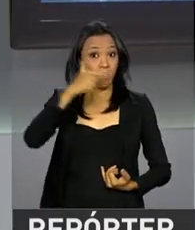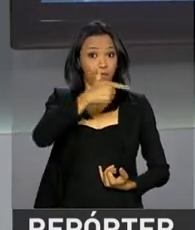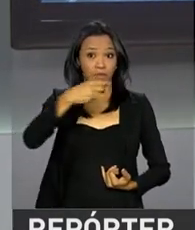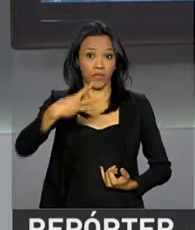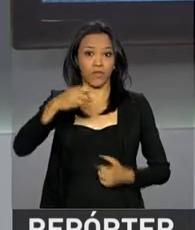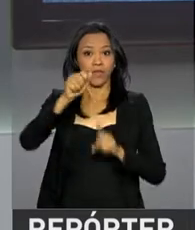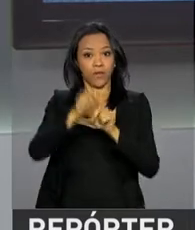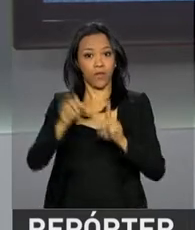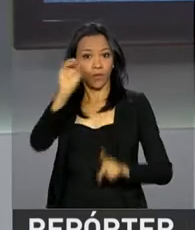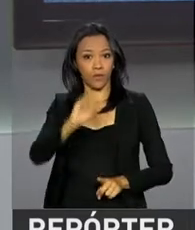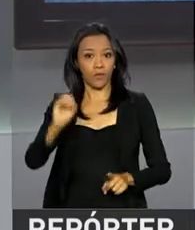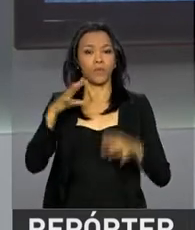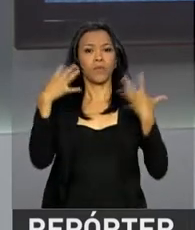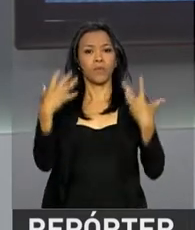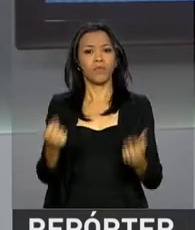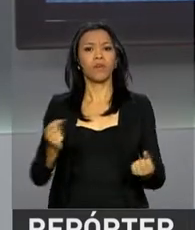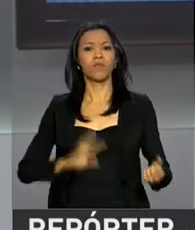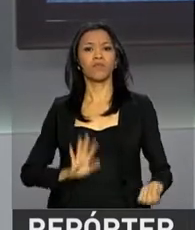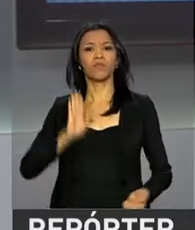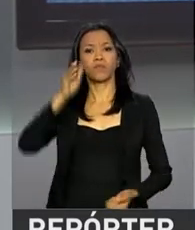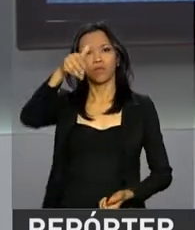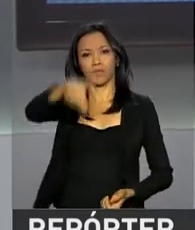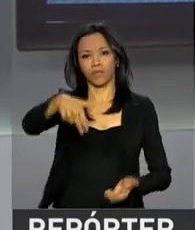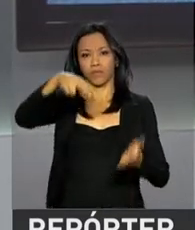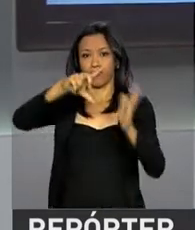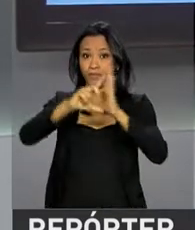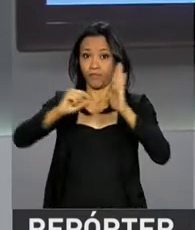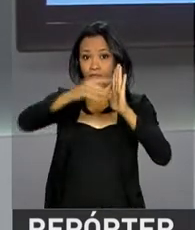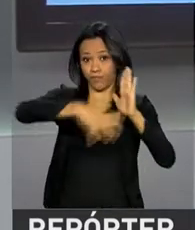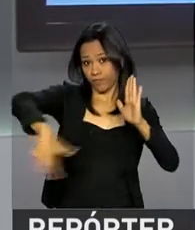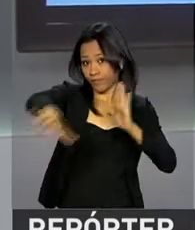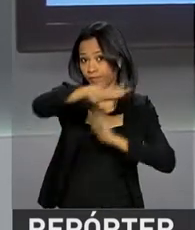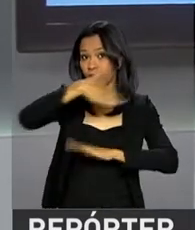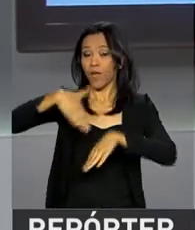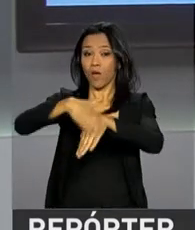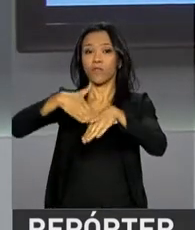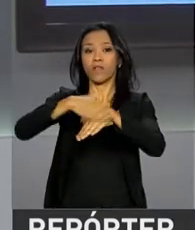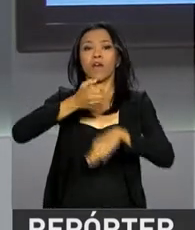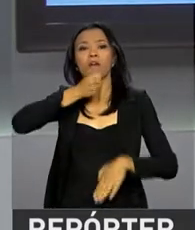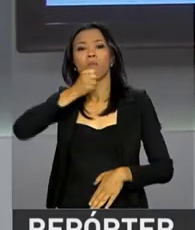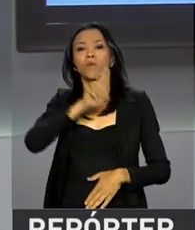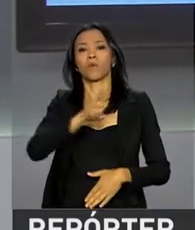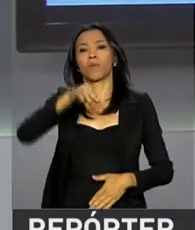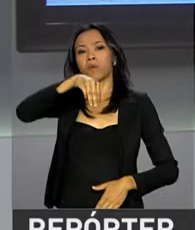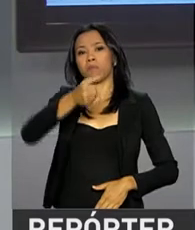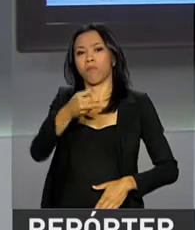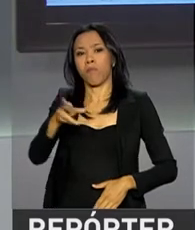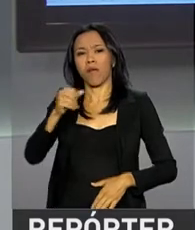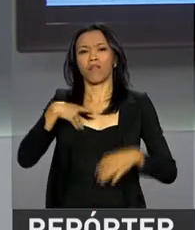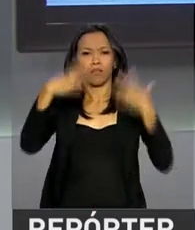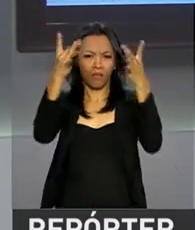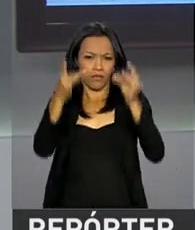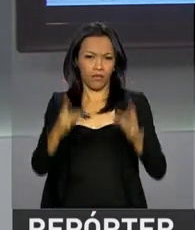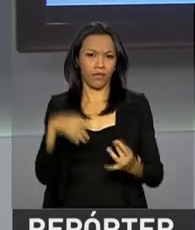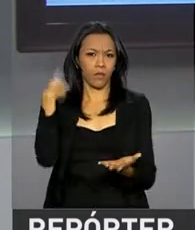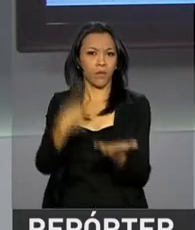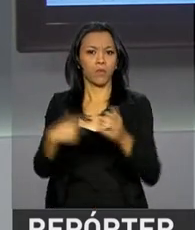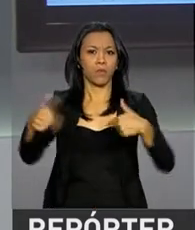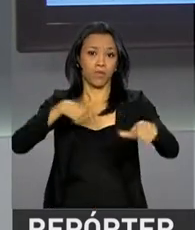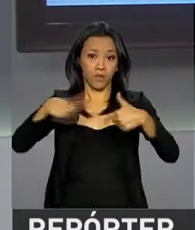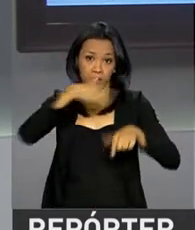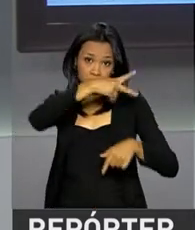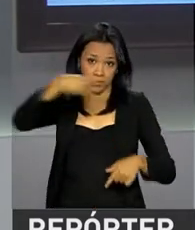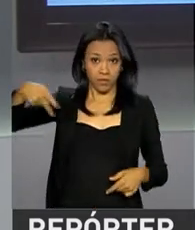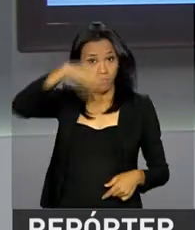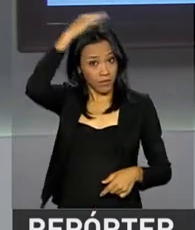de outubro vamos ao palácio do planalto conversar com o repórter mar aqui no pi que tem os detalhes da agenda do presidente michel temer o